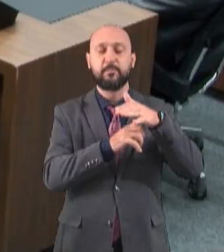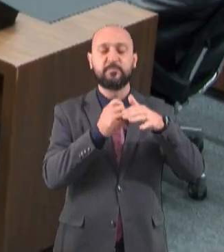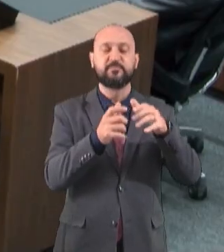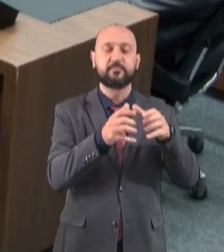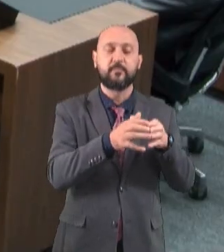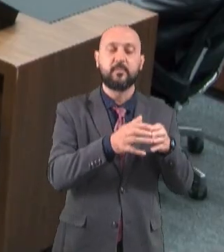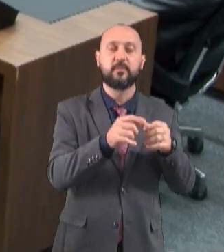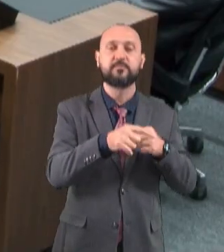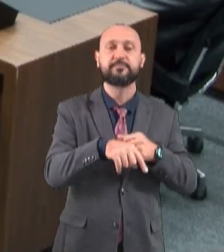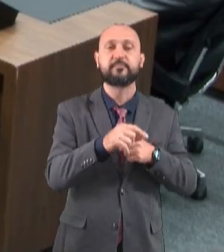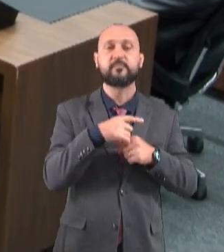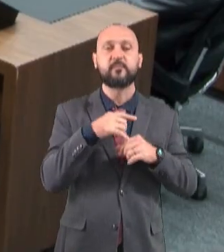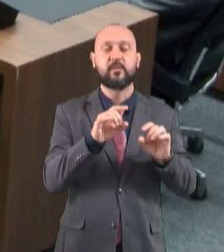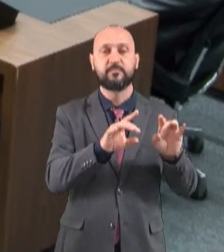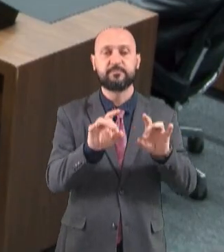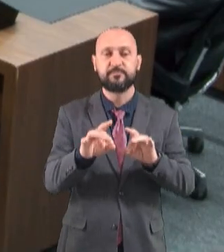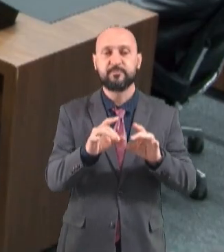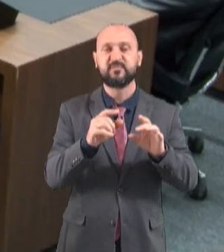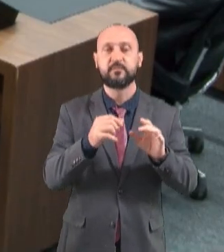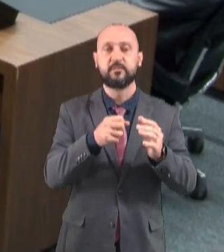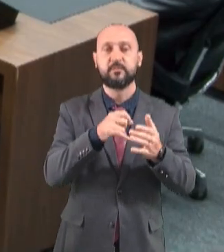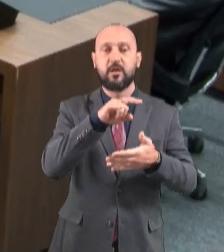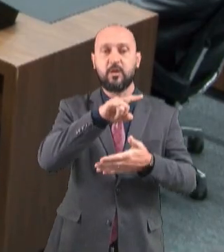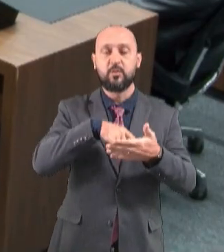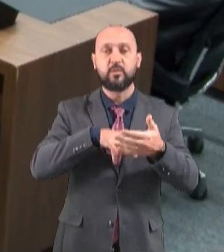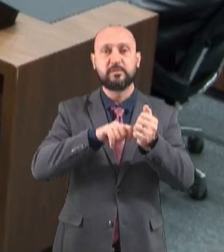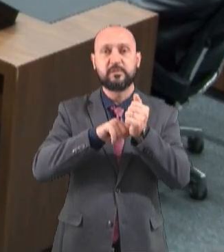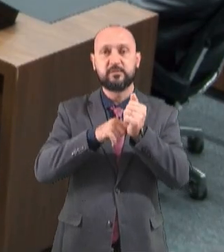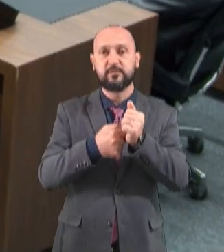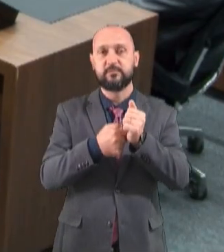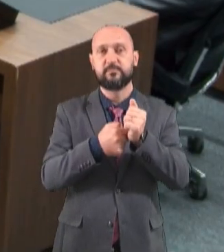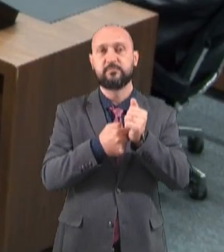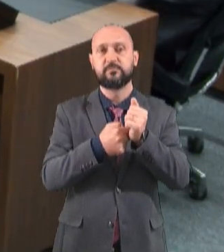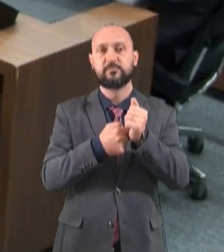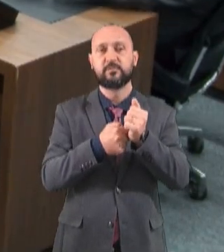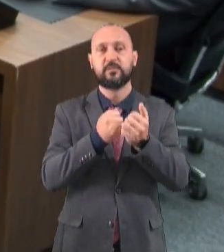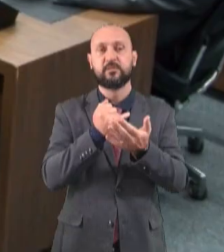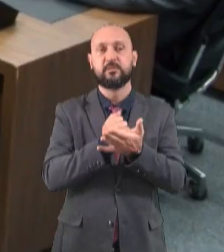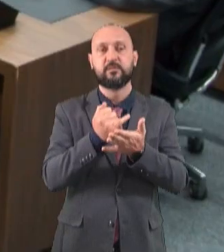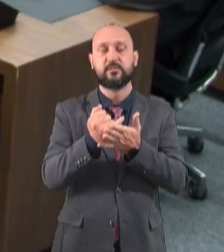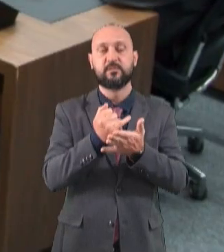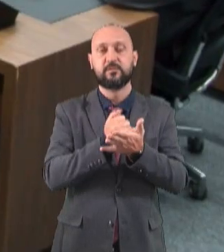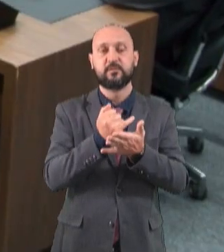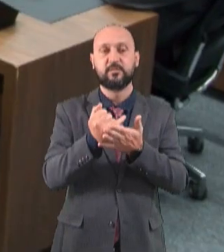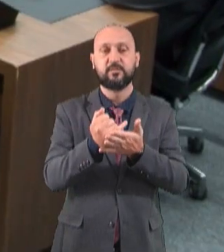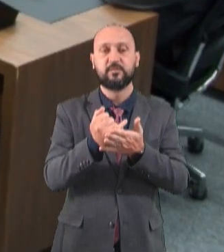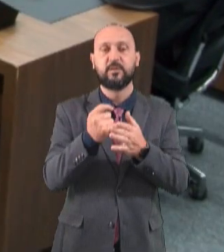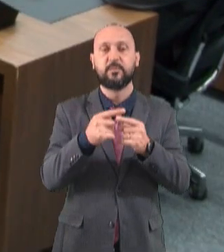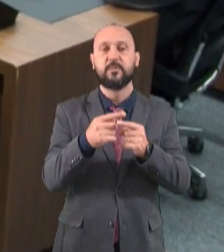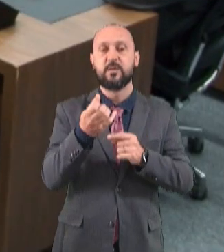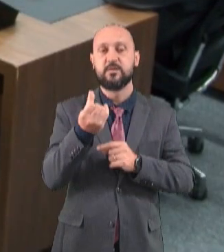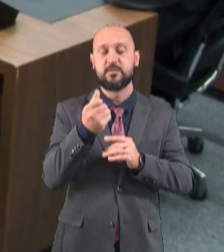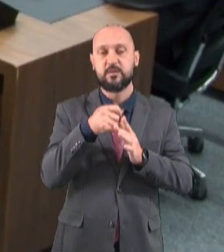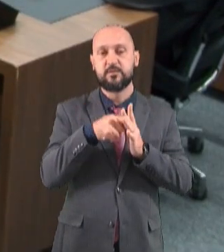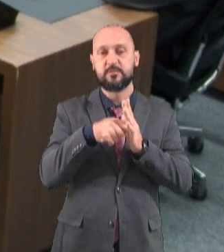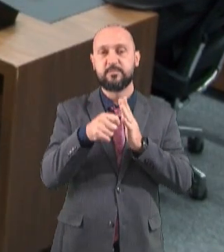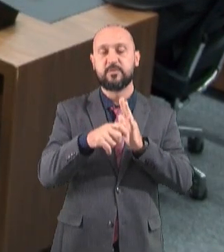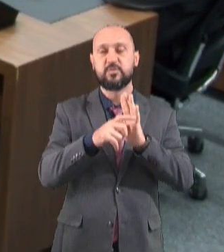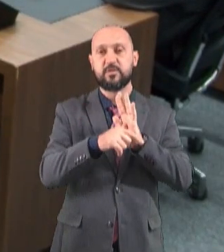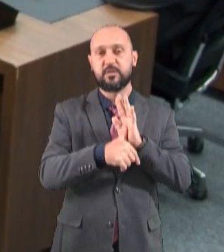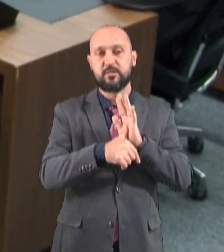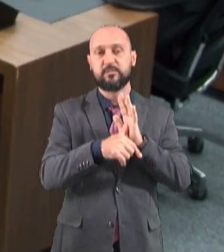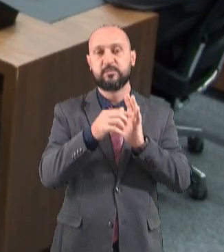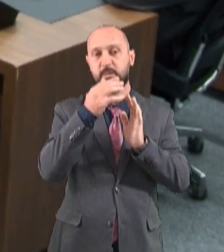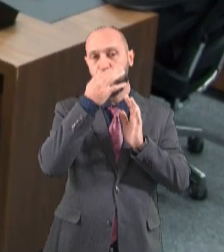lojinha, o cara que vende, o cara que tem a nota dele travada, a inscrição travada por 6 meses de atraso.